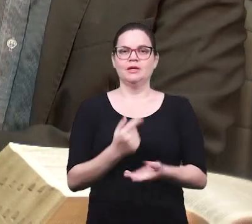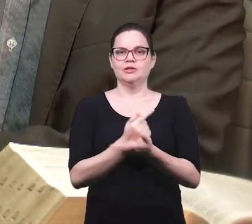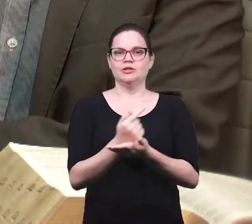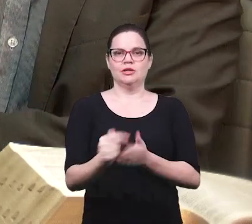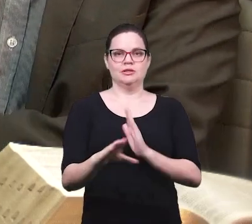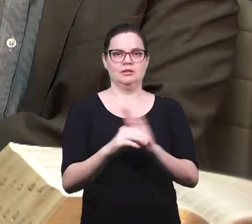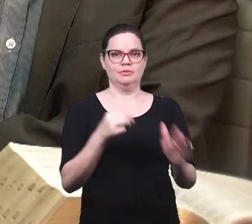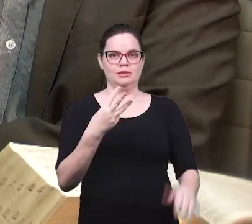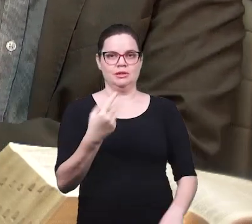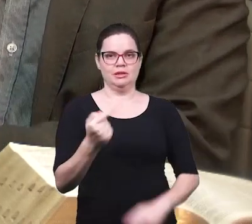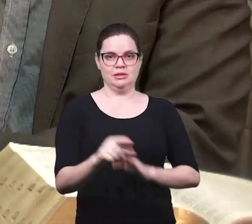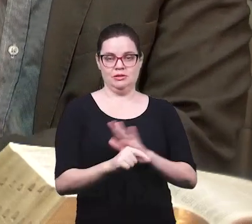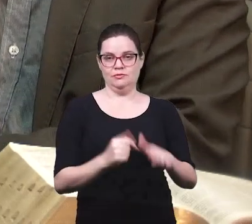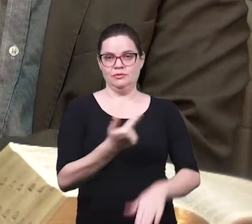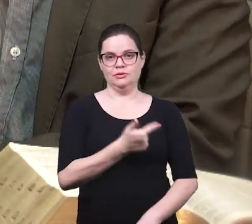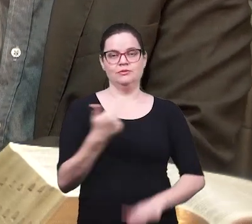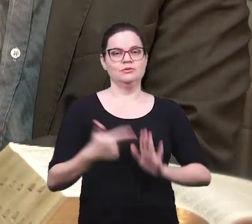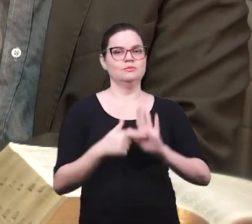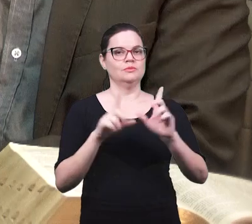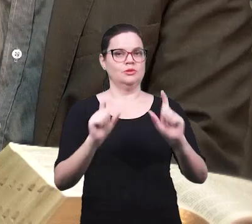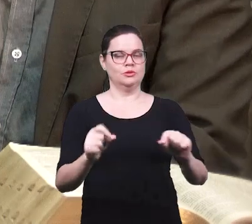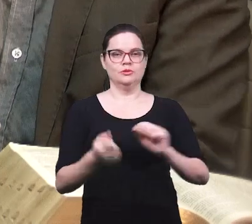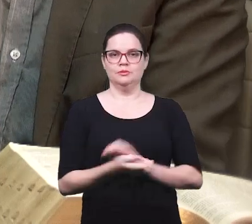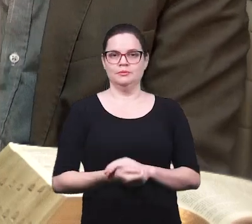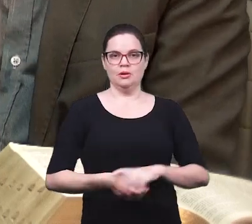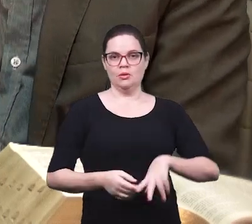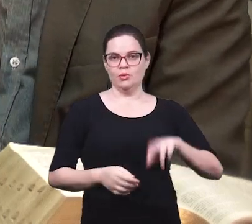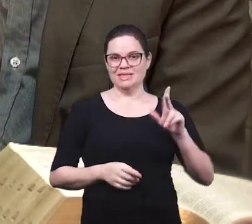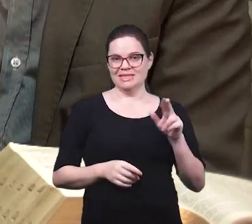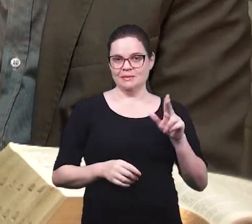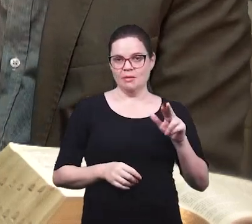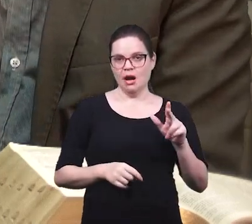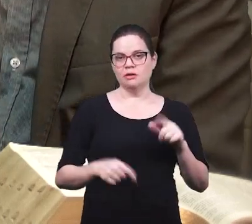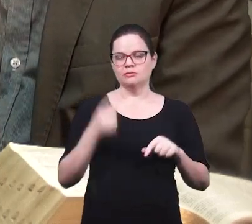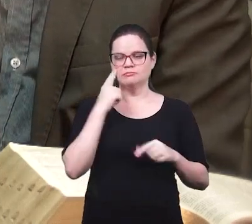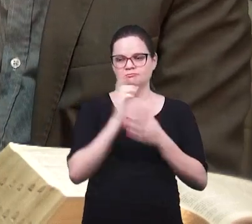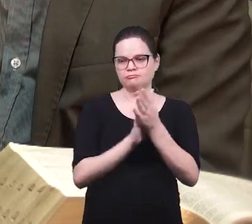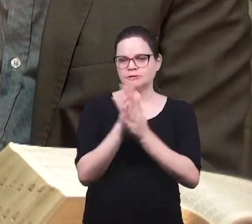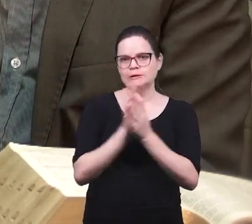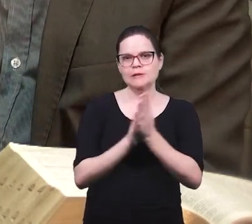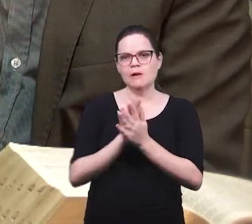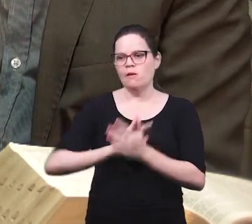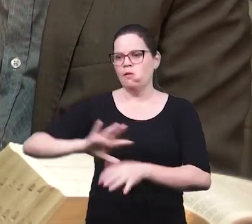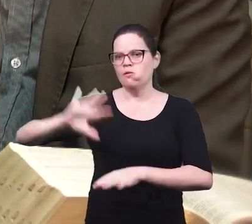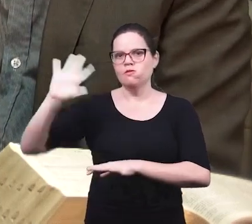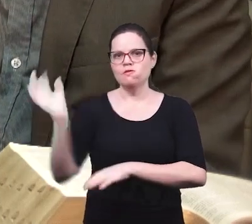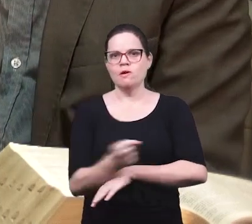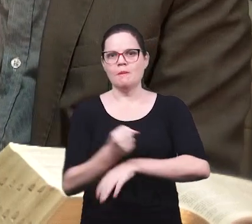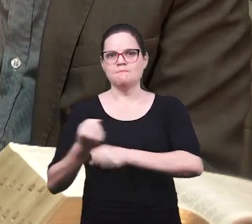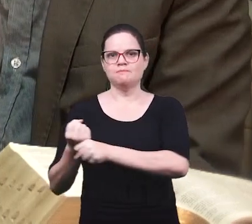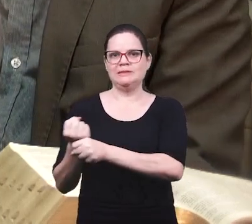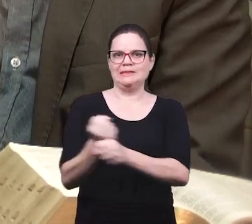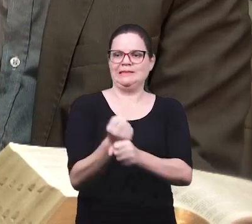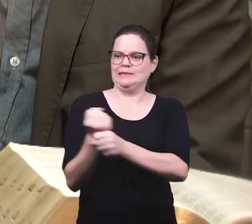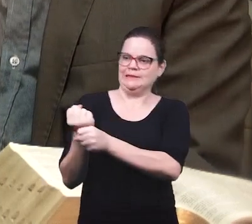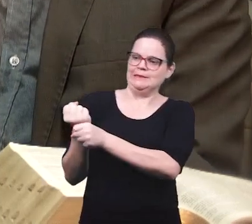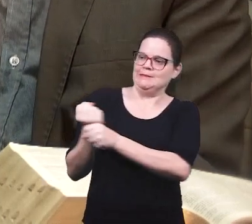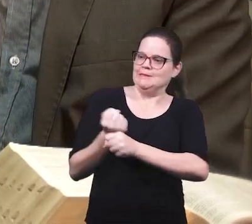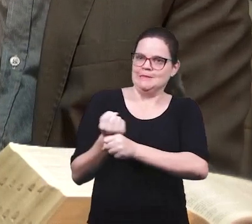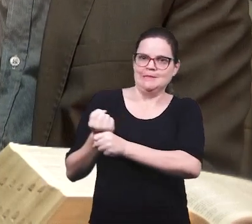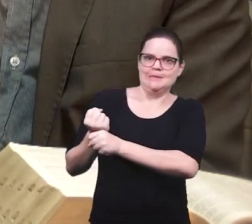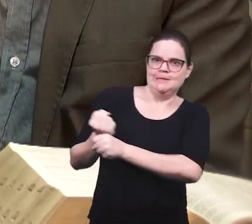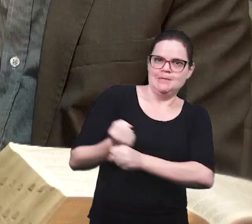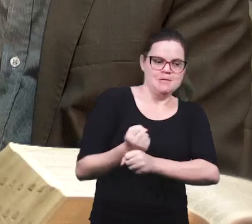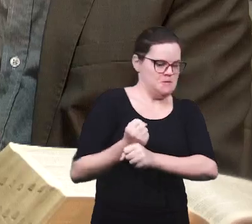Gênesis capítulo 37, no verso 22, que os seus irmãos, como o Senhor colocou, né, o lançaram em uma cova. Mas a ideia